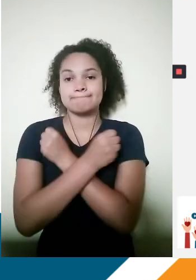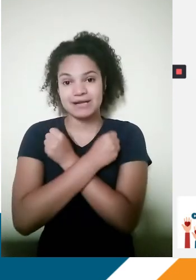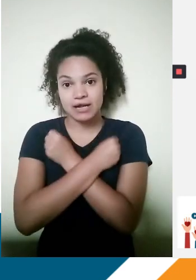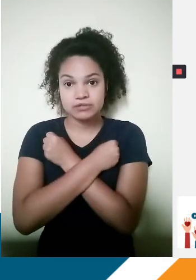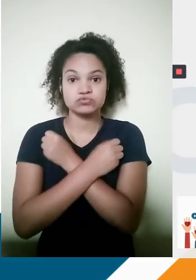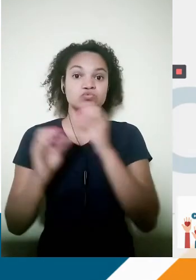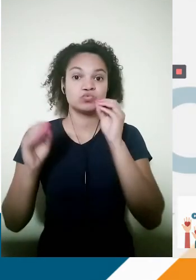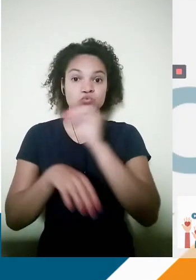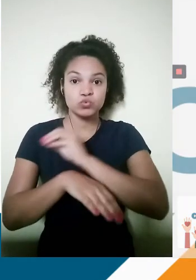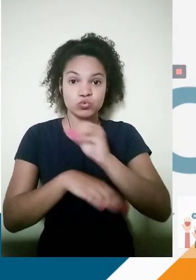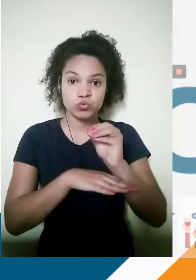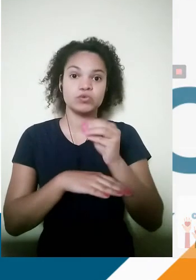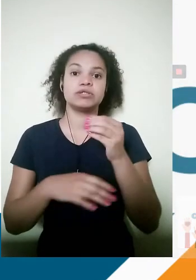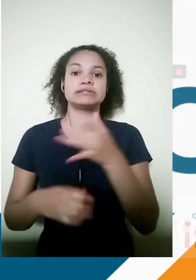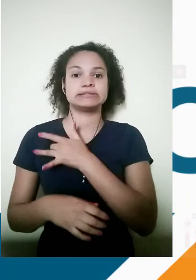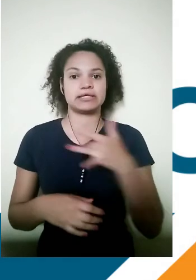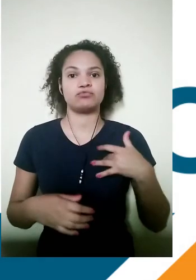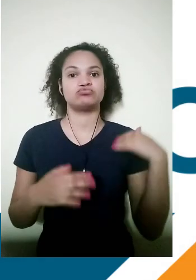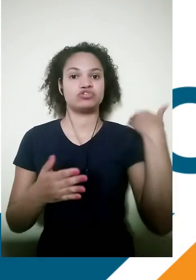saúde e até a próxima.